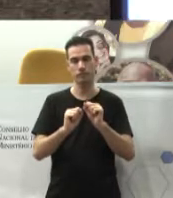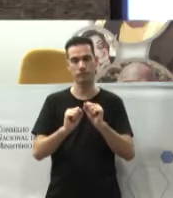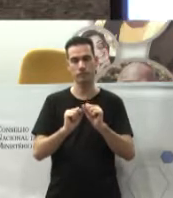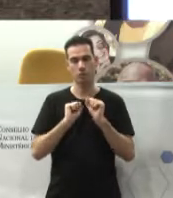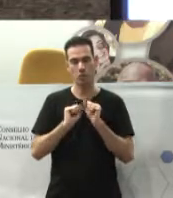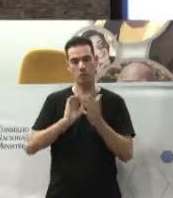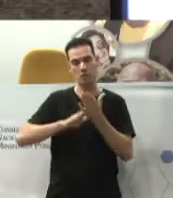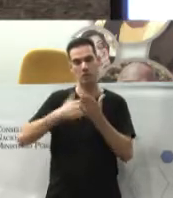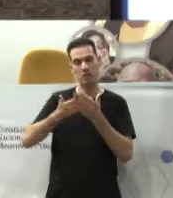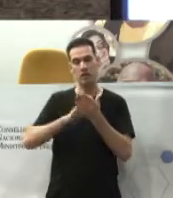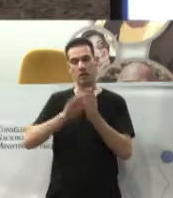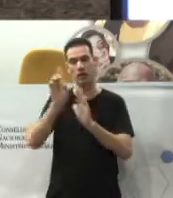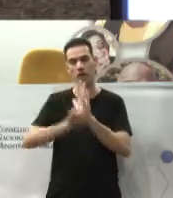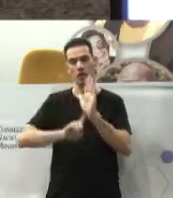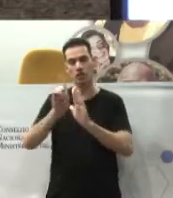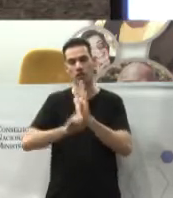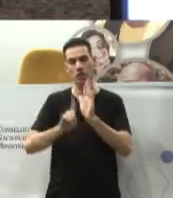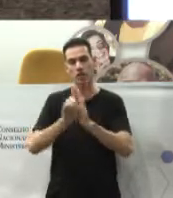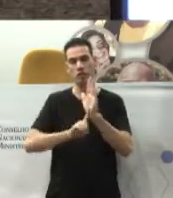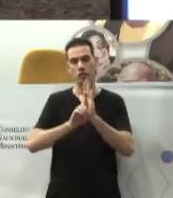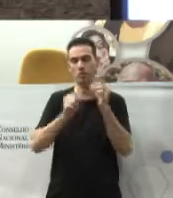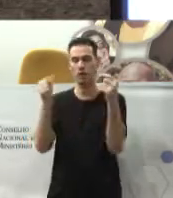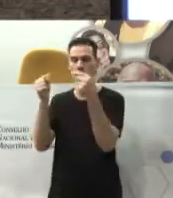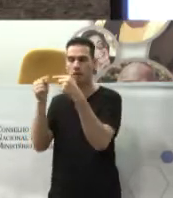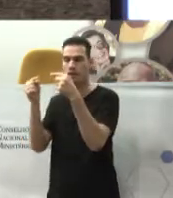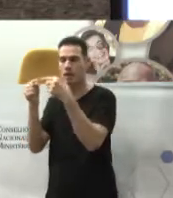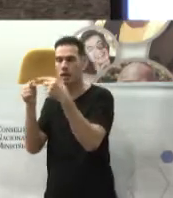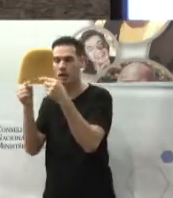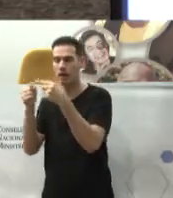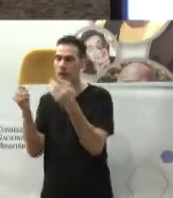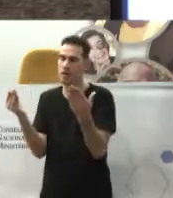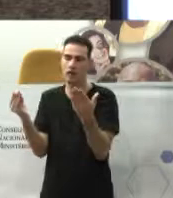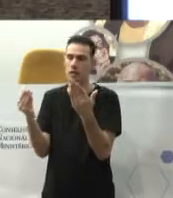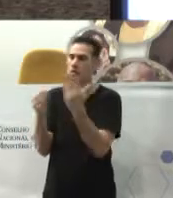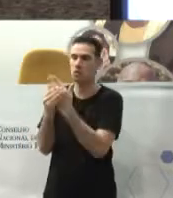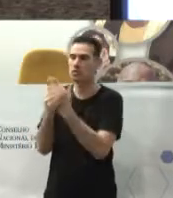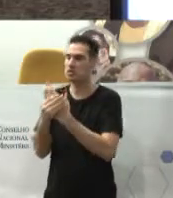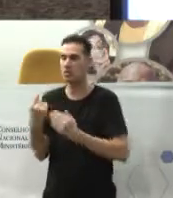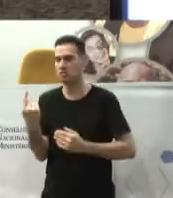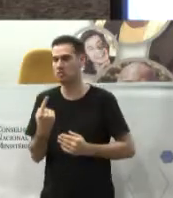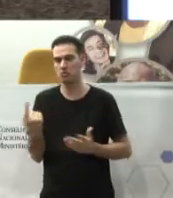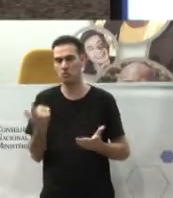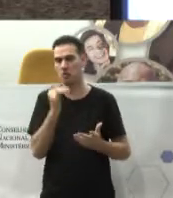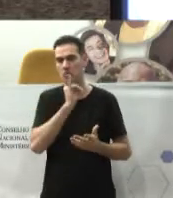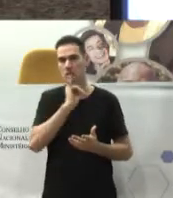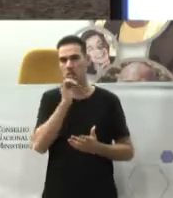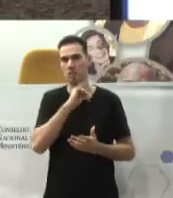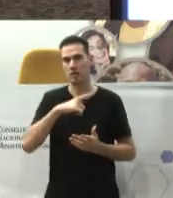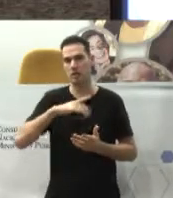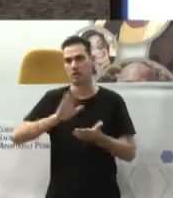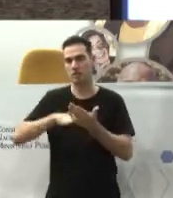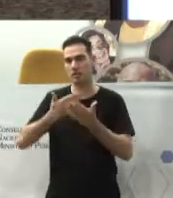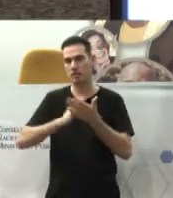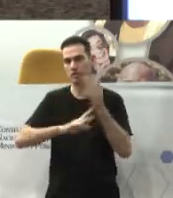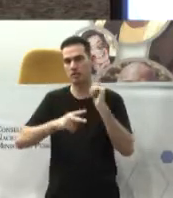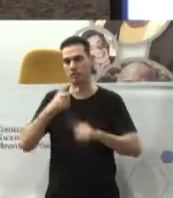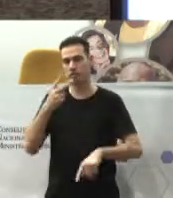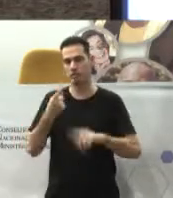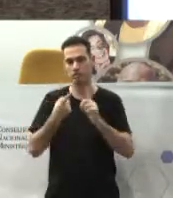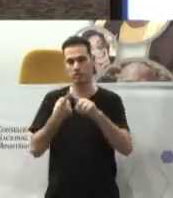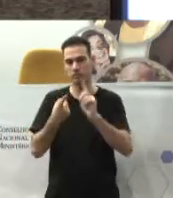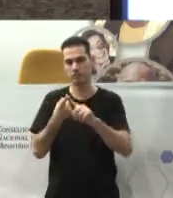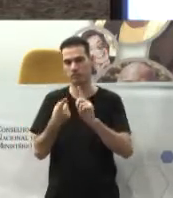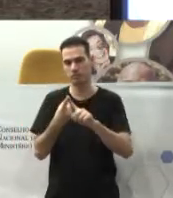o direito para aplicá-lo ao caso concreto. Aí nós vamos ter duas linhas de interpretação desse